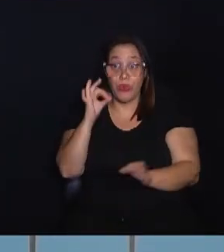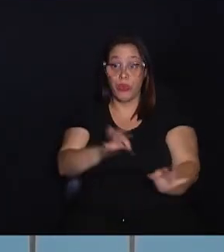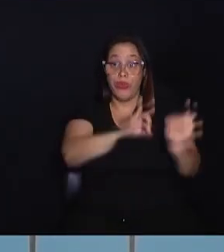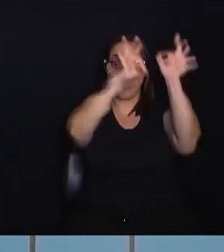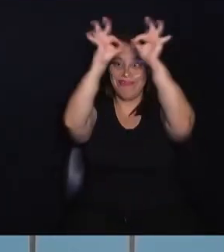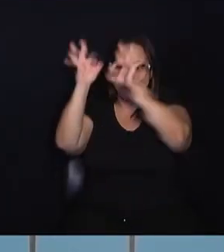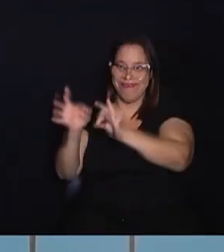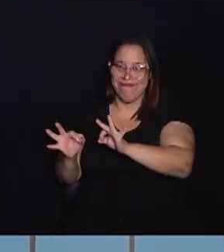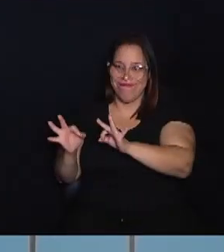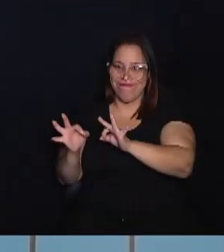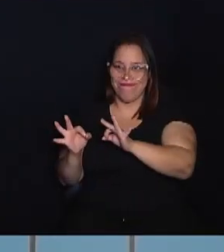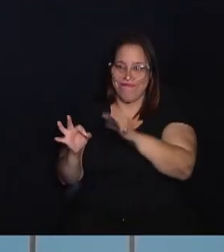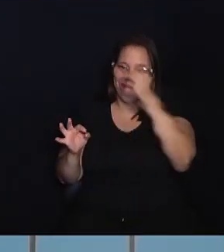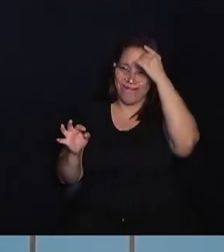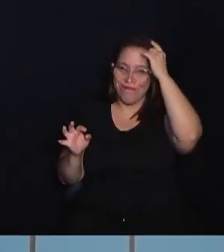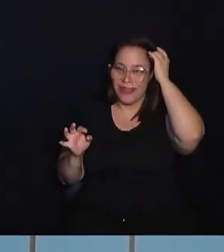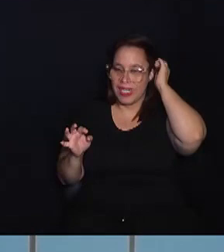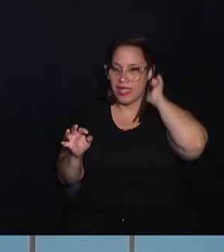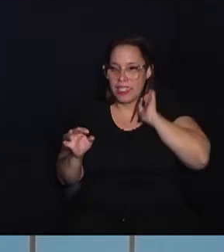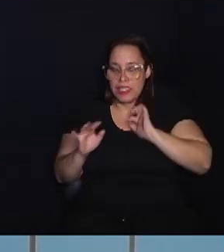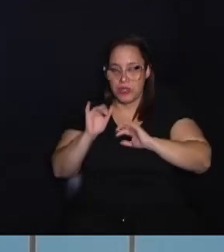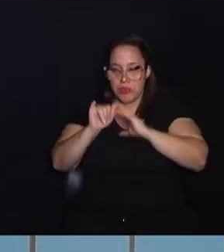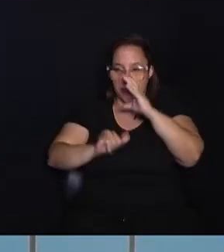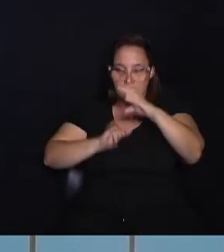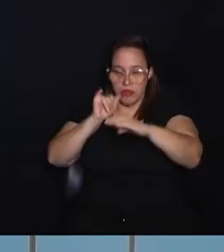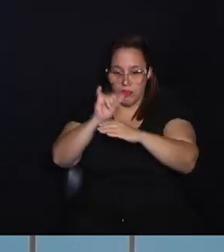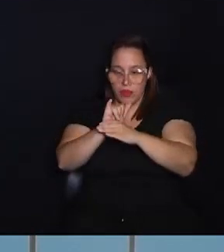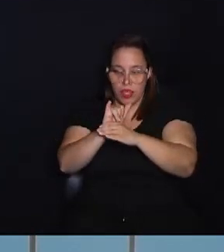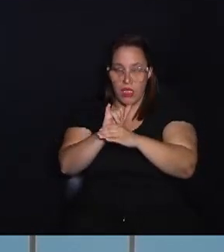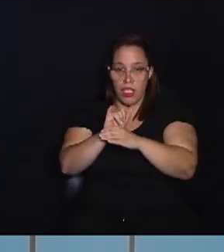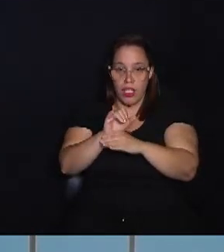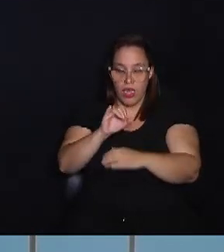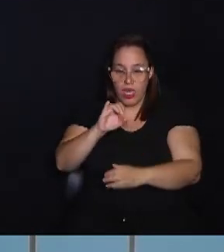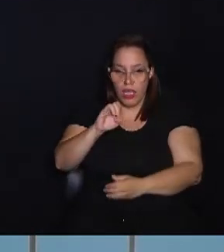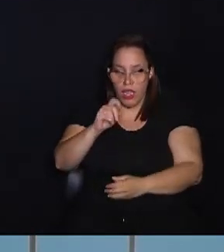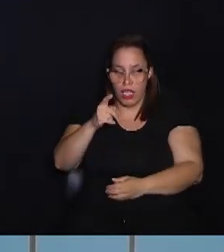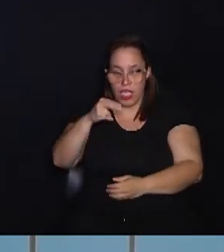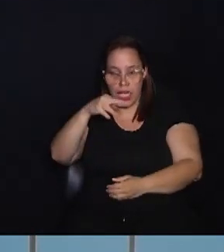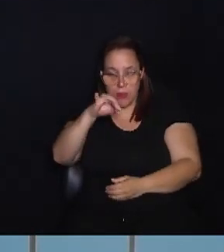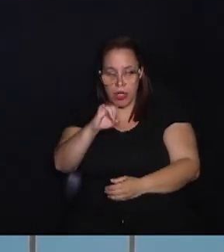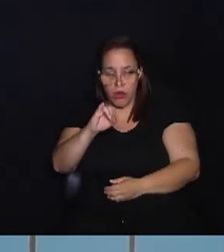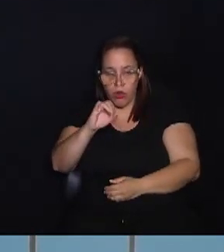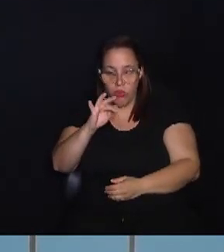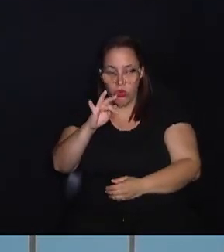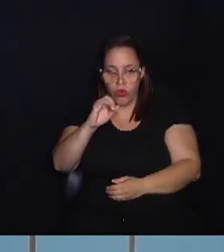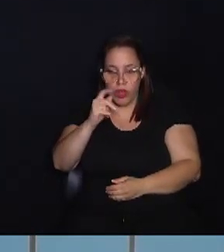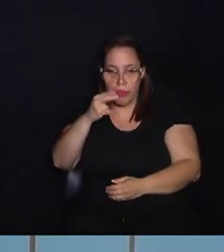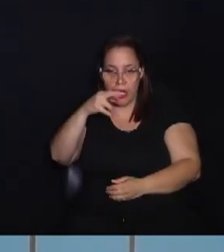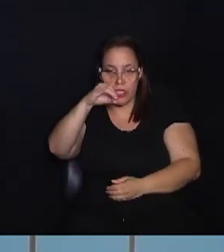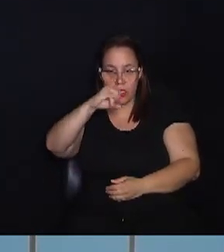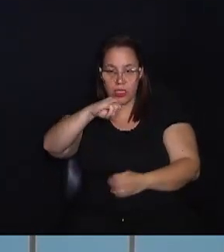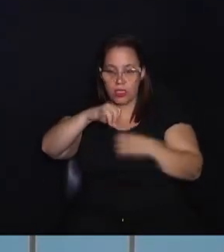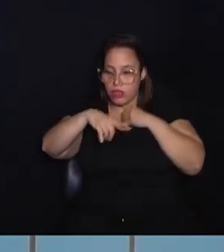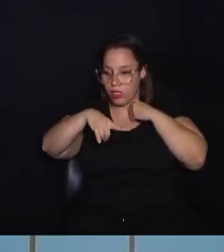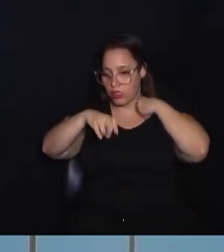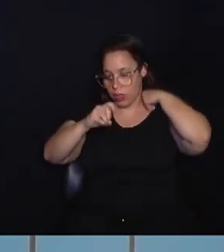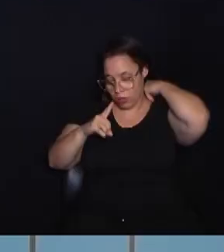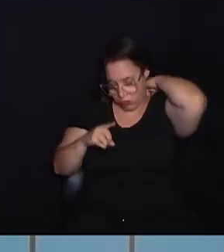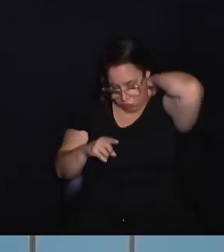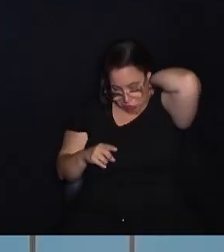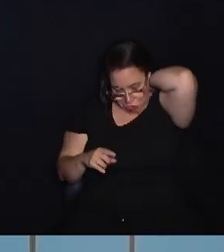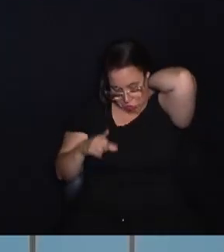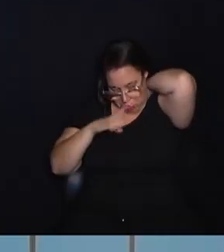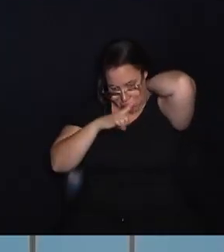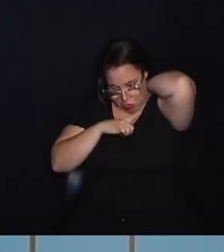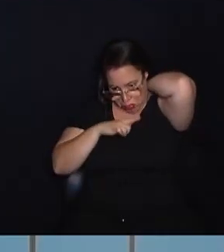painéis no nosso canal do YouTube, que é Espírito Free Mind. Vai lá no YouTube, Espírito Free Mind. Nós temos, porque a